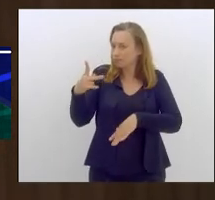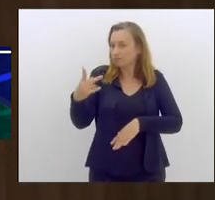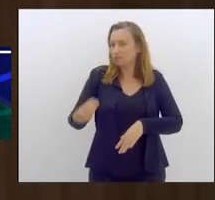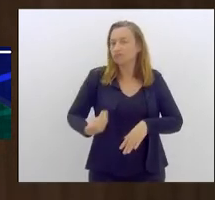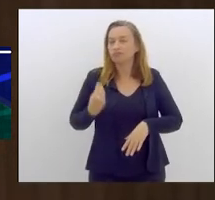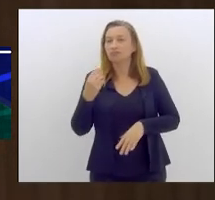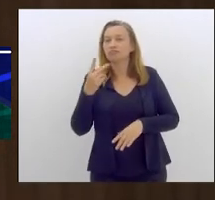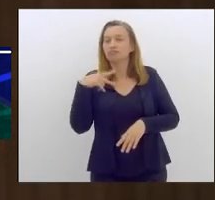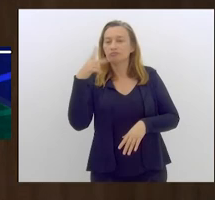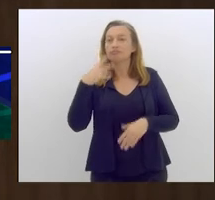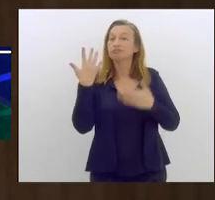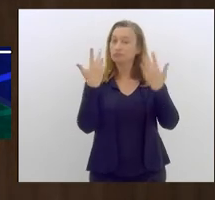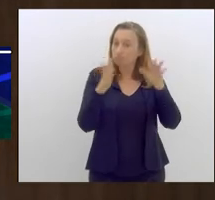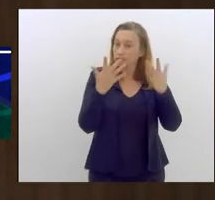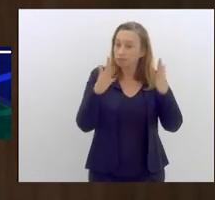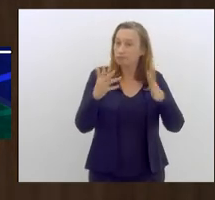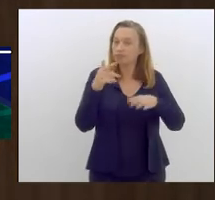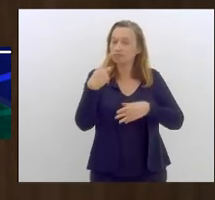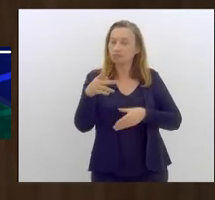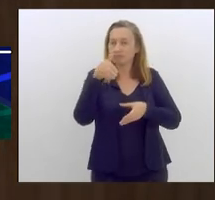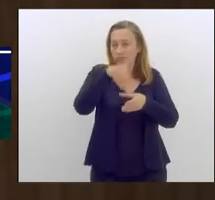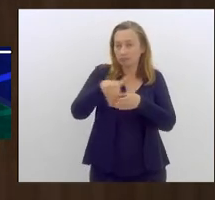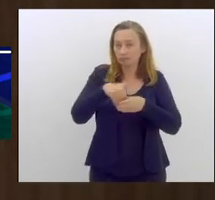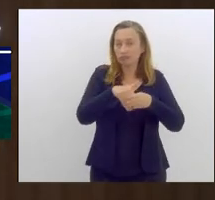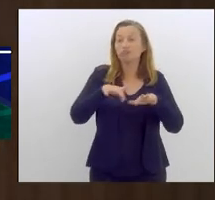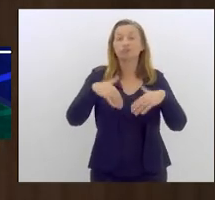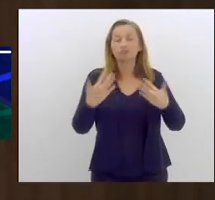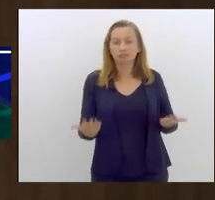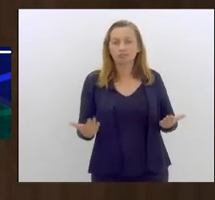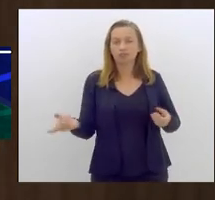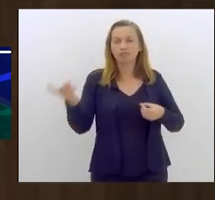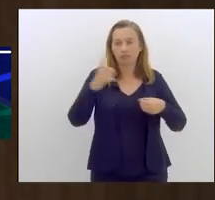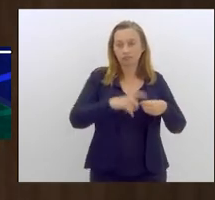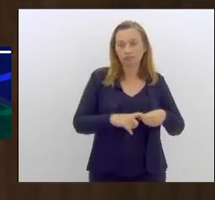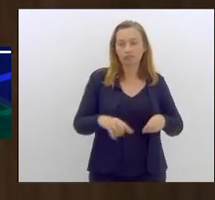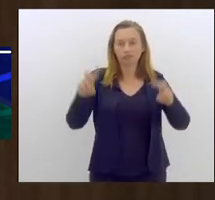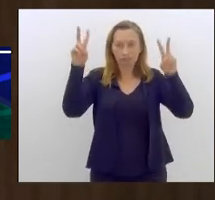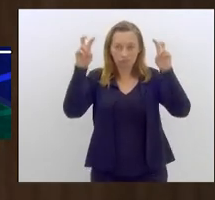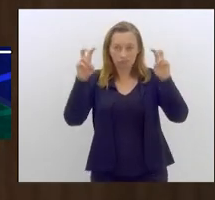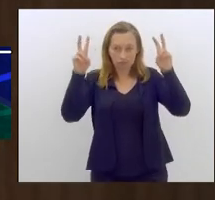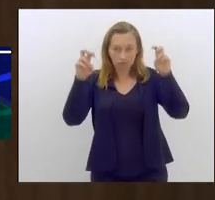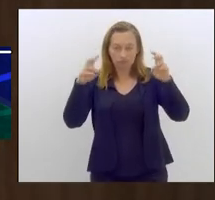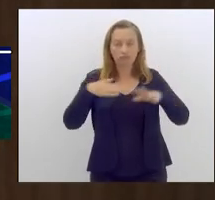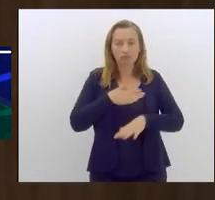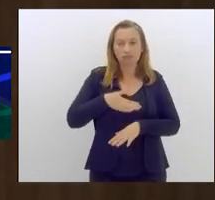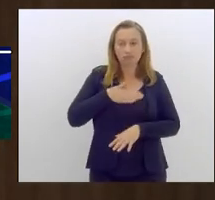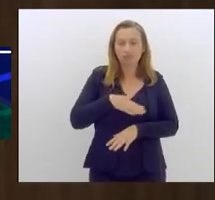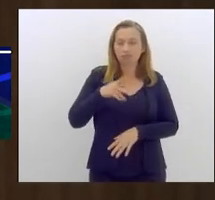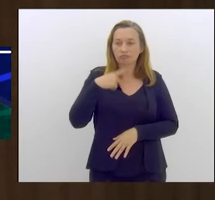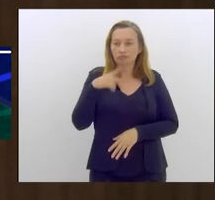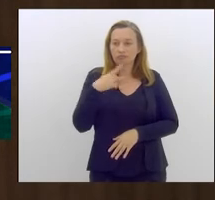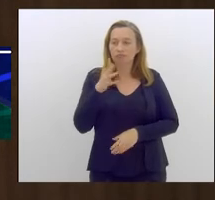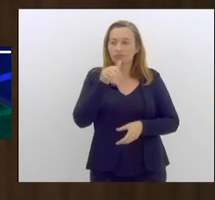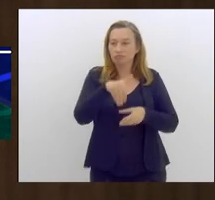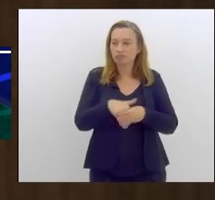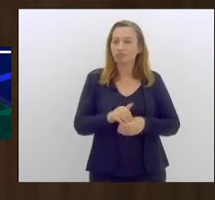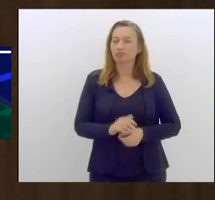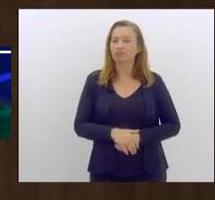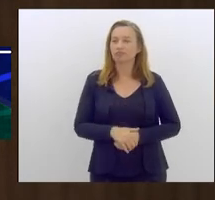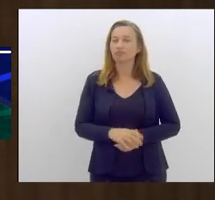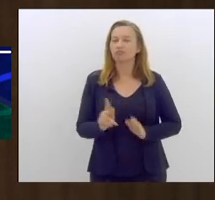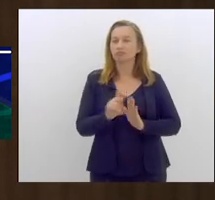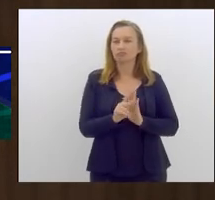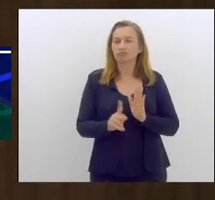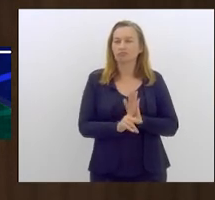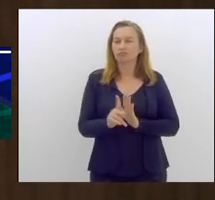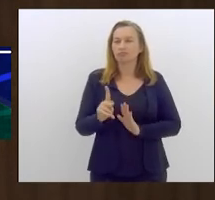política e parabenizo muito a sua eleição. Obrigada. Então, aqui, retomando ao tema que eu gostaria de declarar o voto, é no projeto